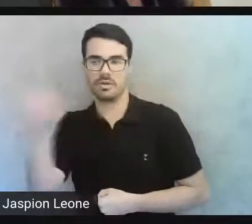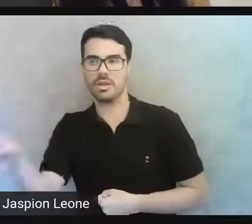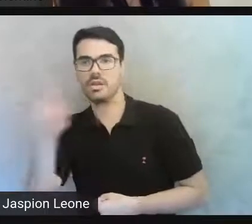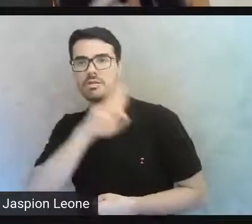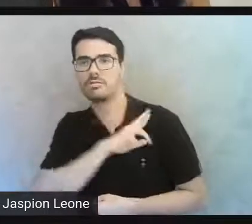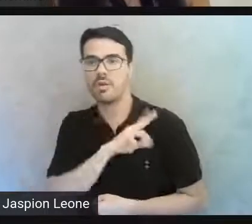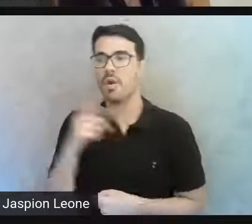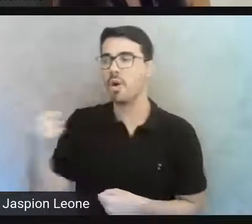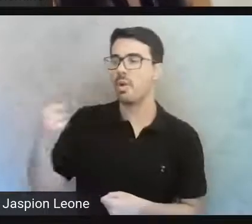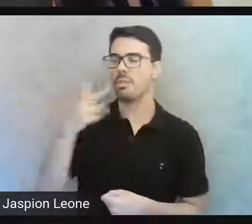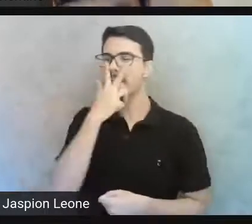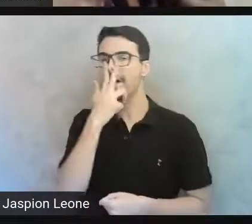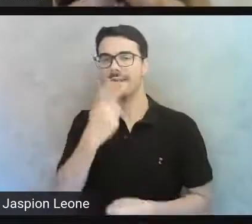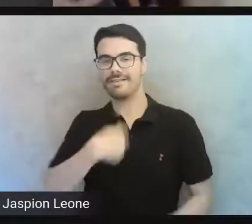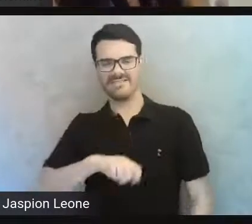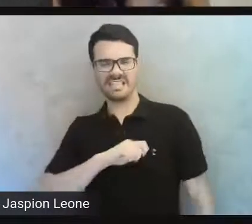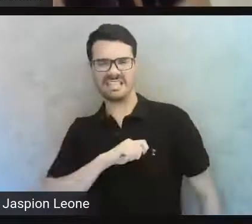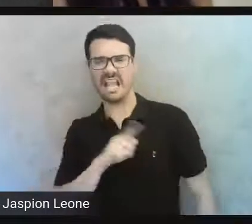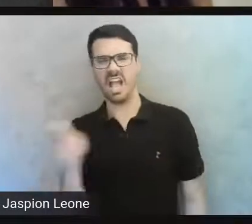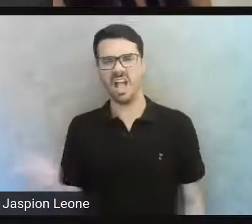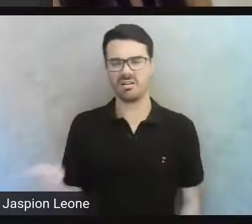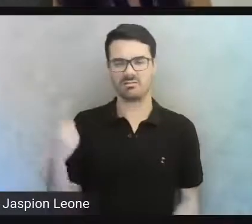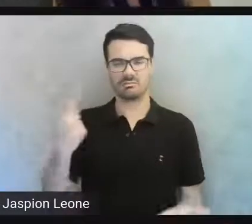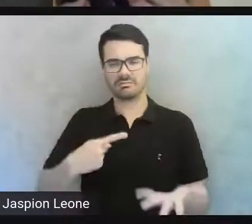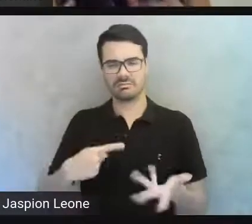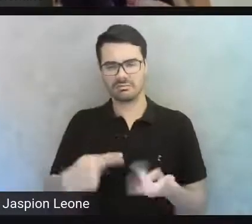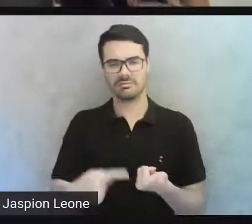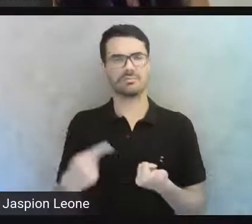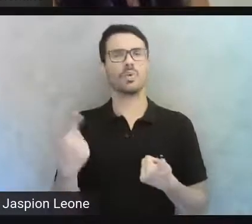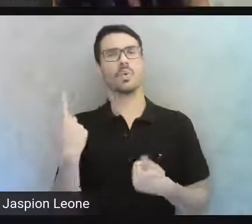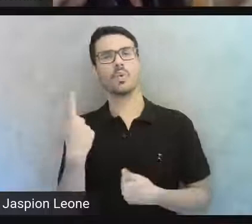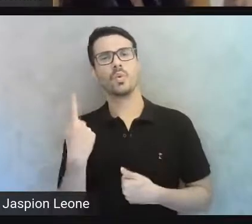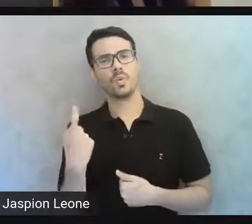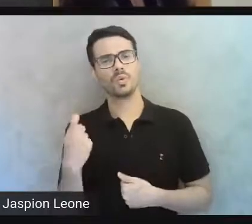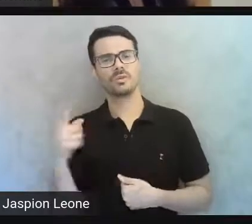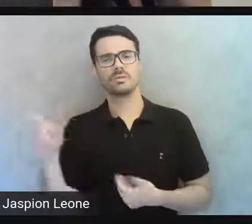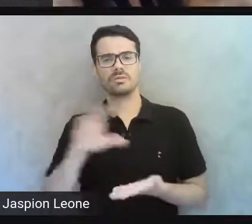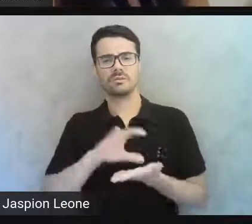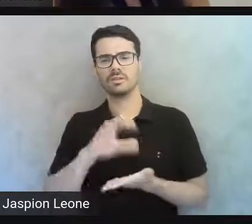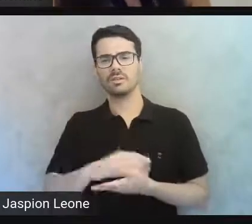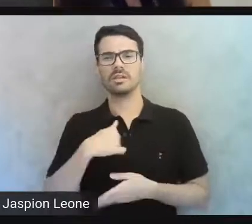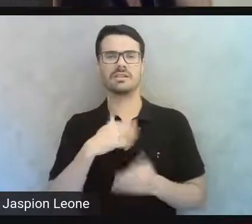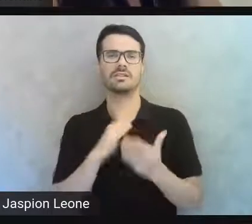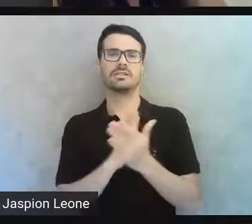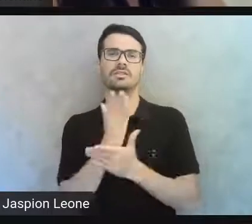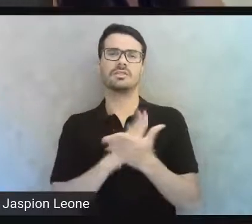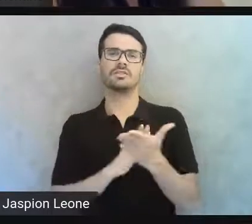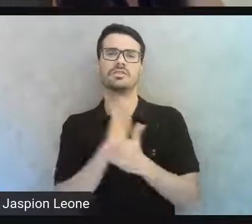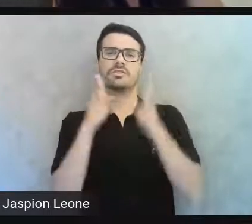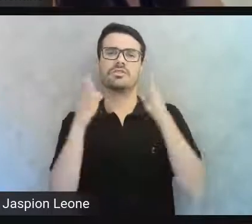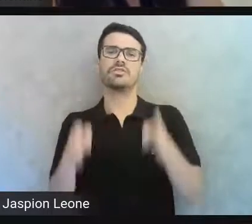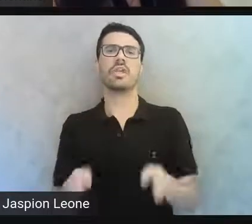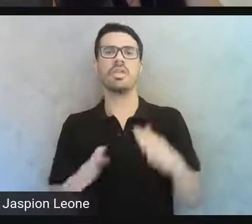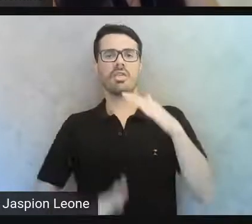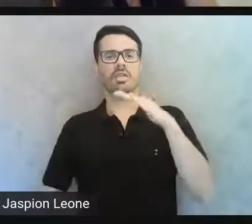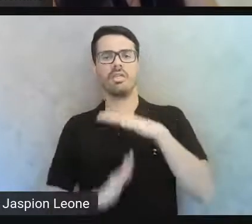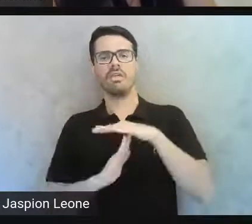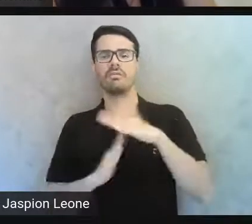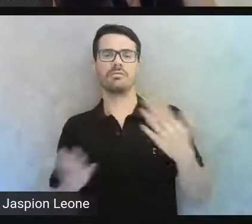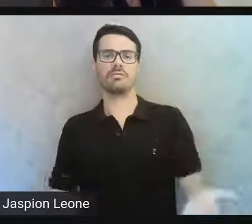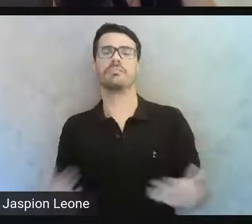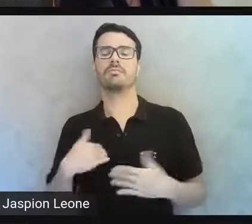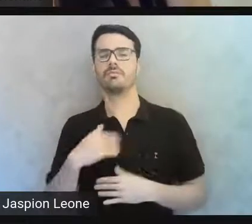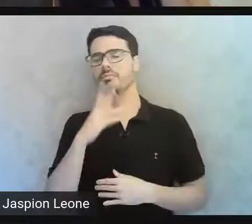da vida financeira da família, e só você cuida das finanças. Então, sempre aquela pessoa fica, eu sou chato, que põe limite e tudo, né? Então,